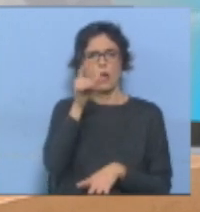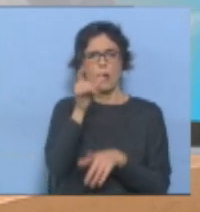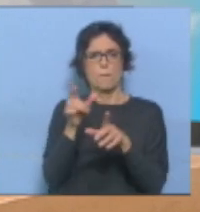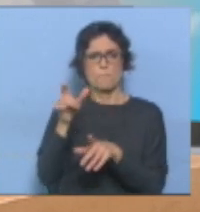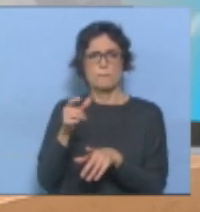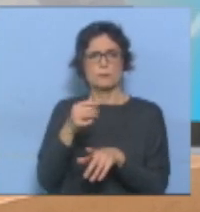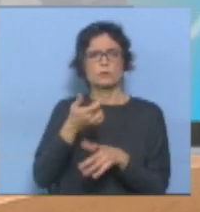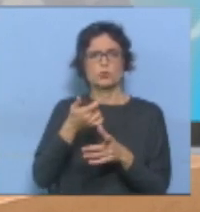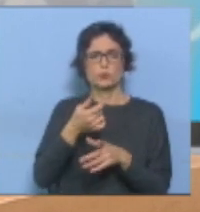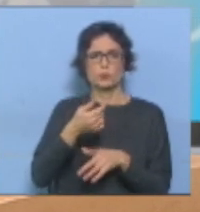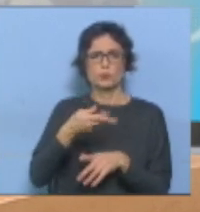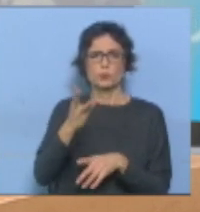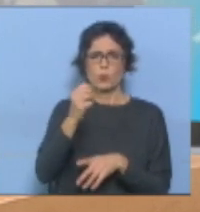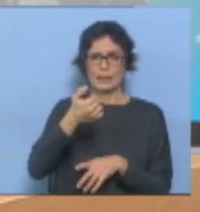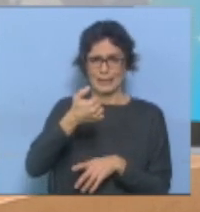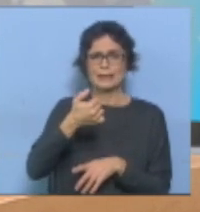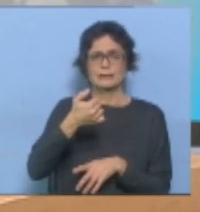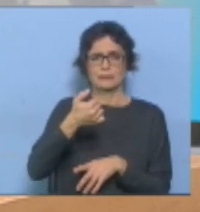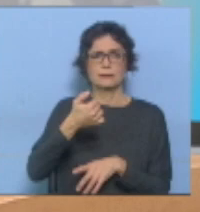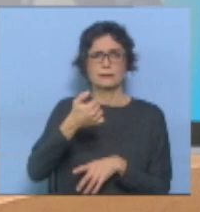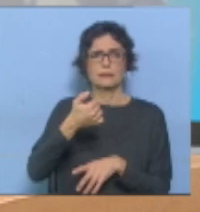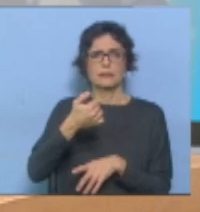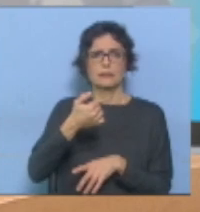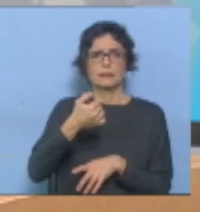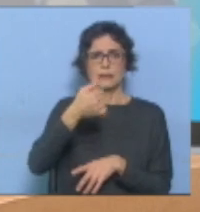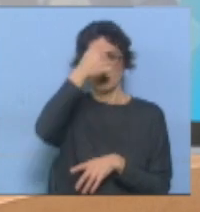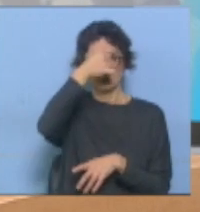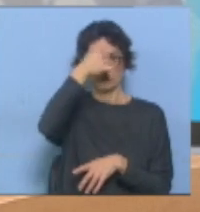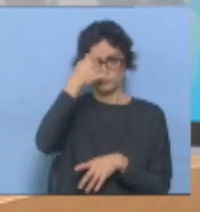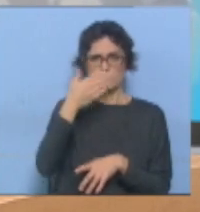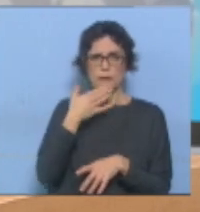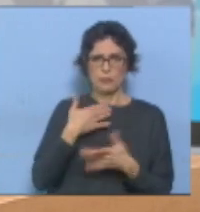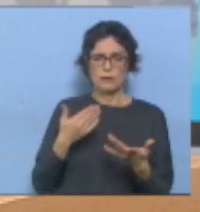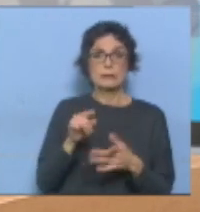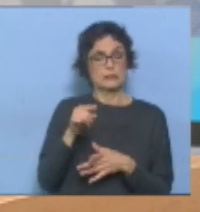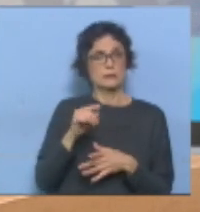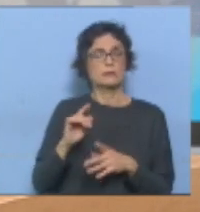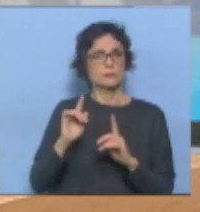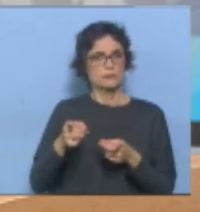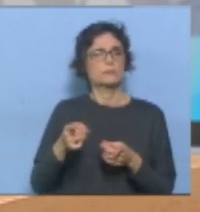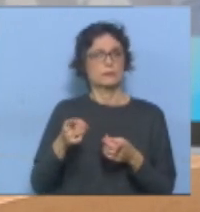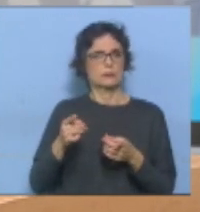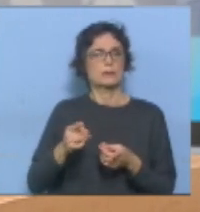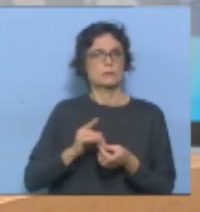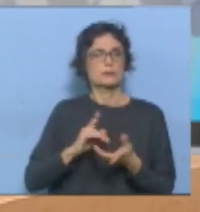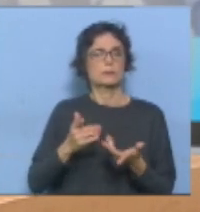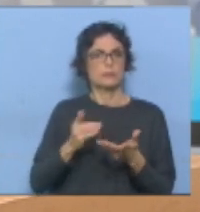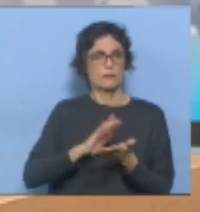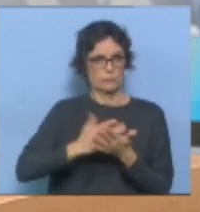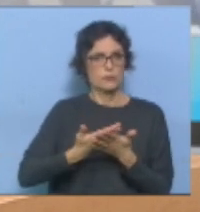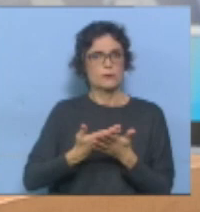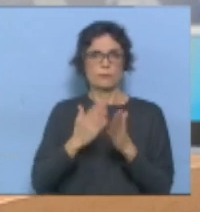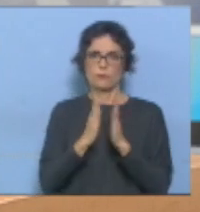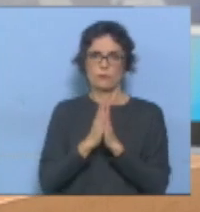o ano passado e é um princípio começar a ver a tradução na Eucaristia